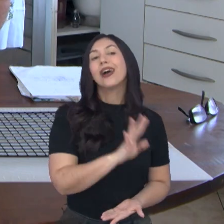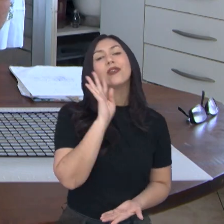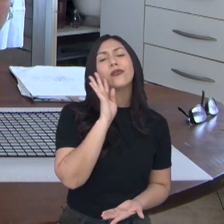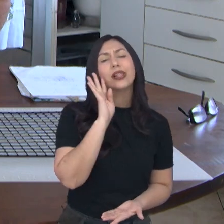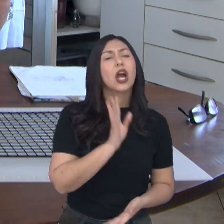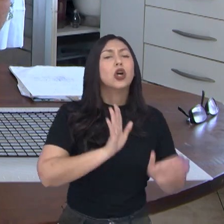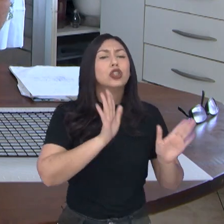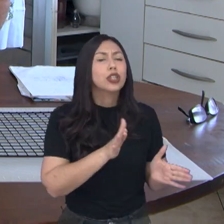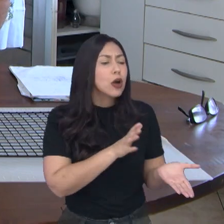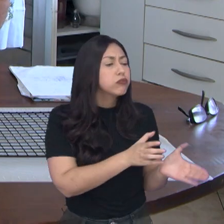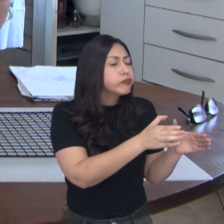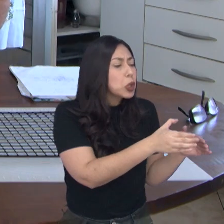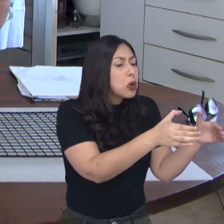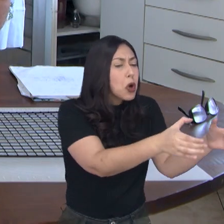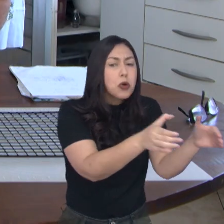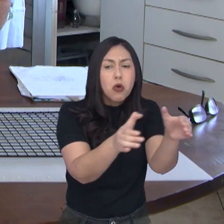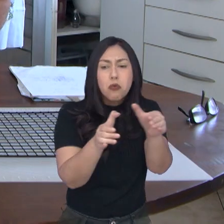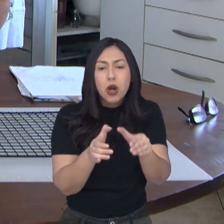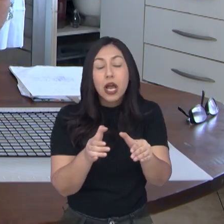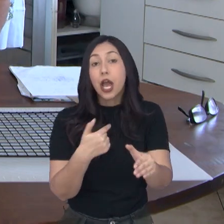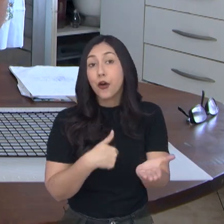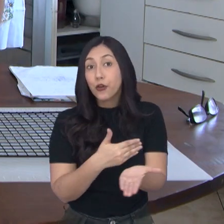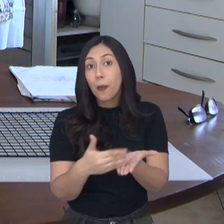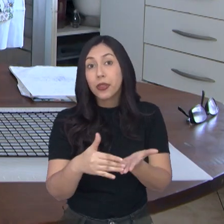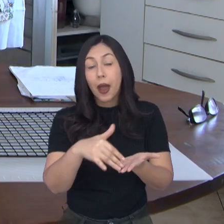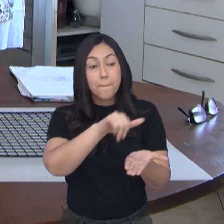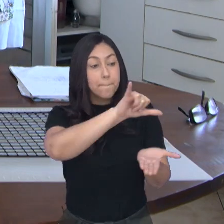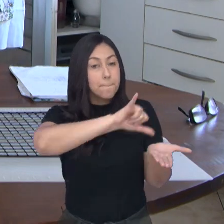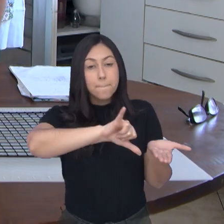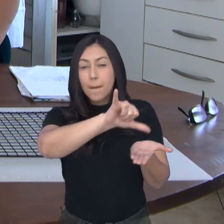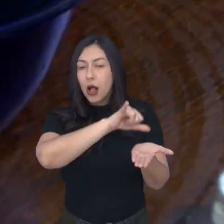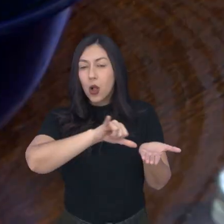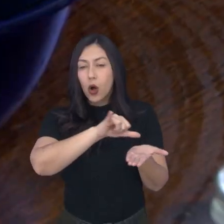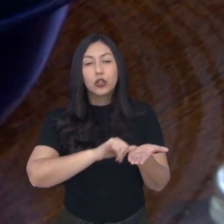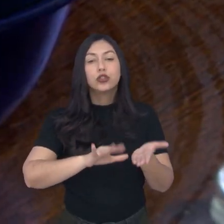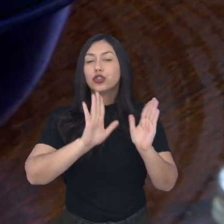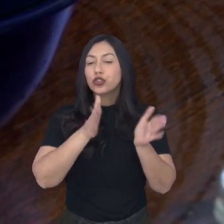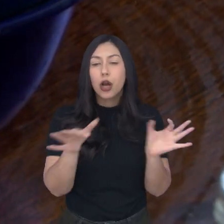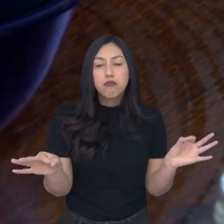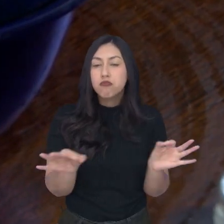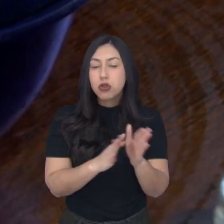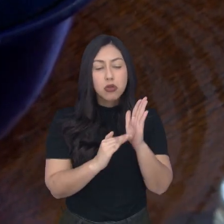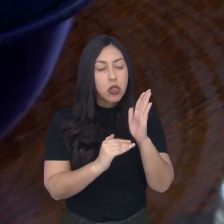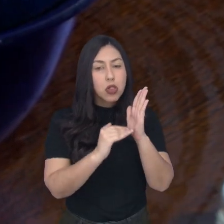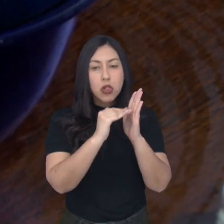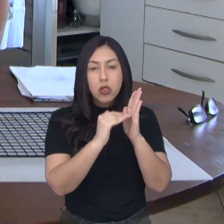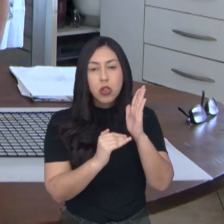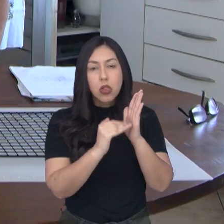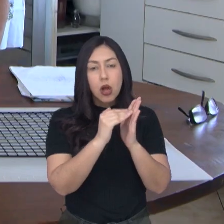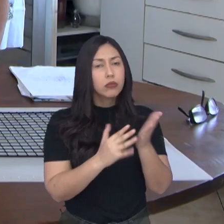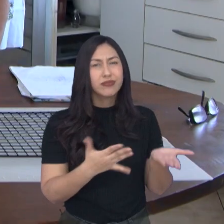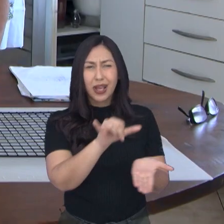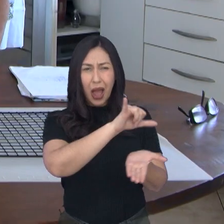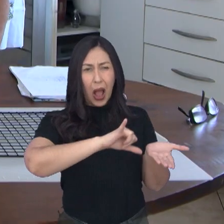deixou aqui tudo separadinho. Eu vou começar pelo óleo, né, Roseli? Isso. Já põe aqui tudo medidinho. Ô, Roseli, o óleo é